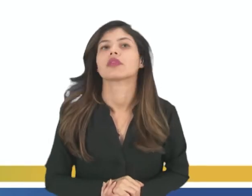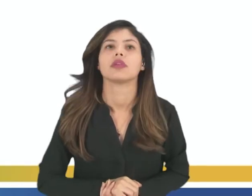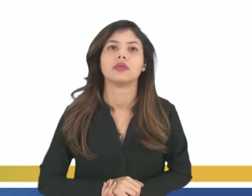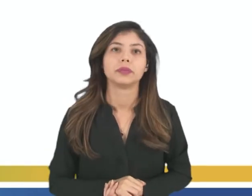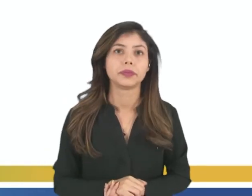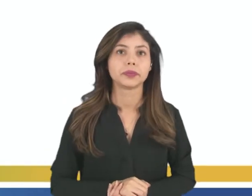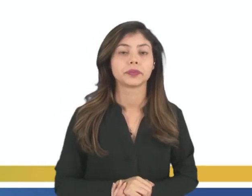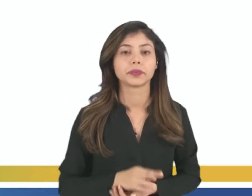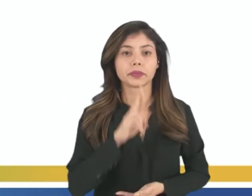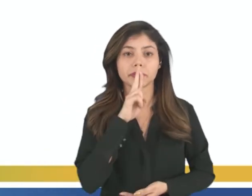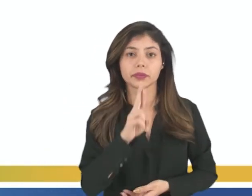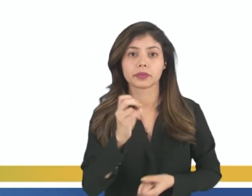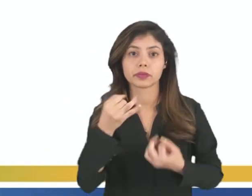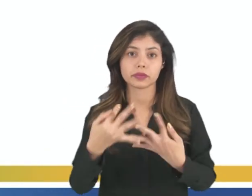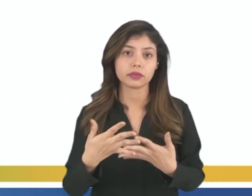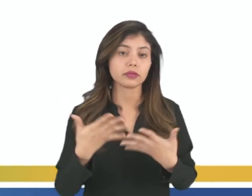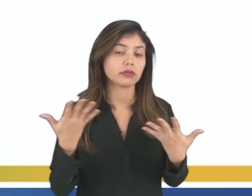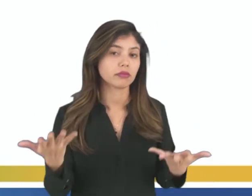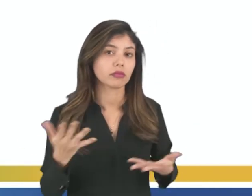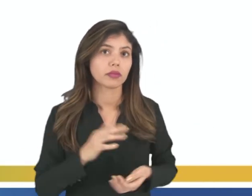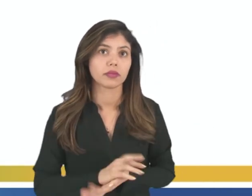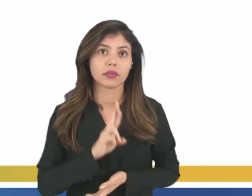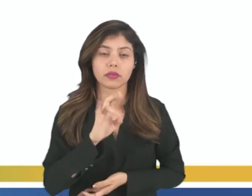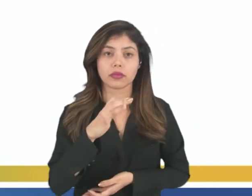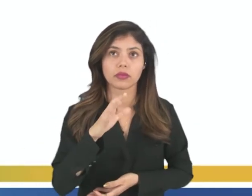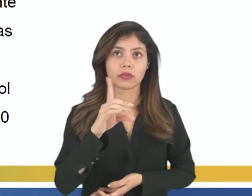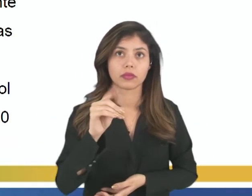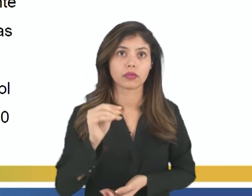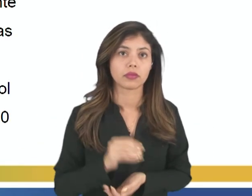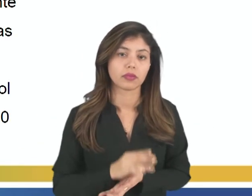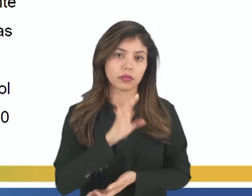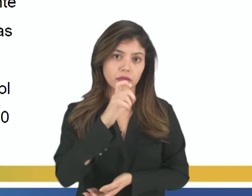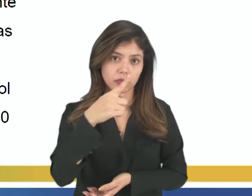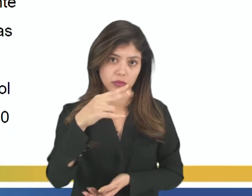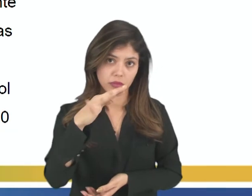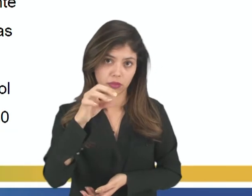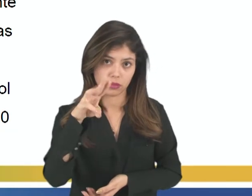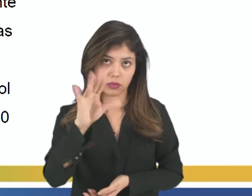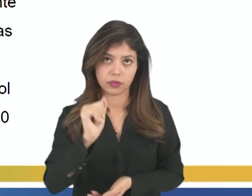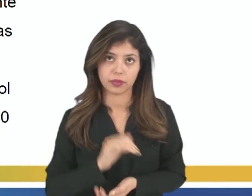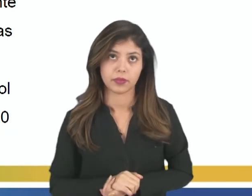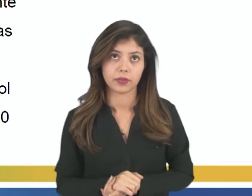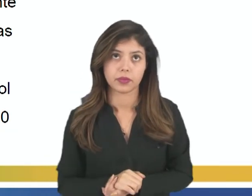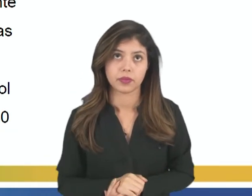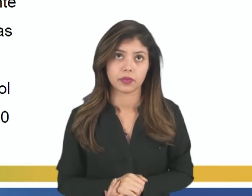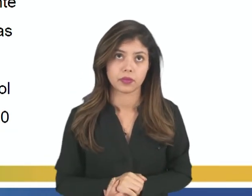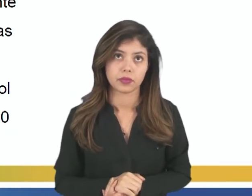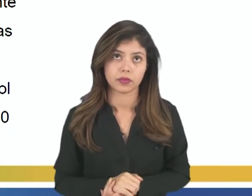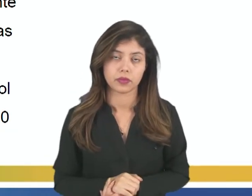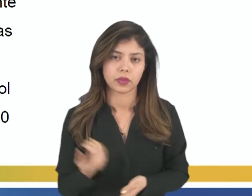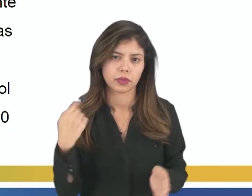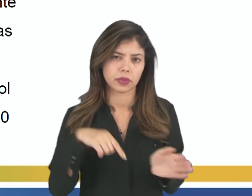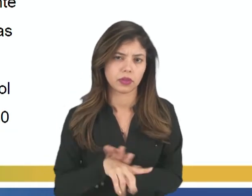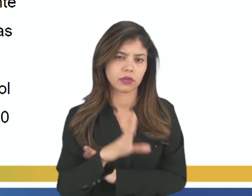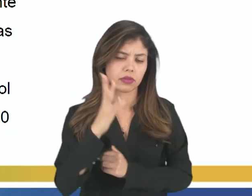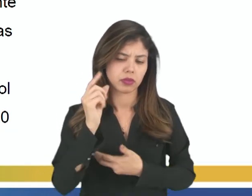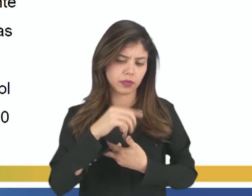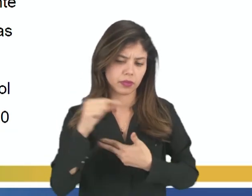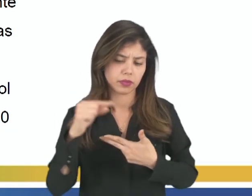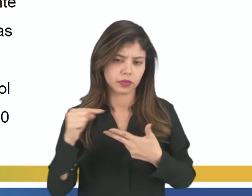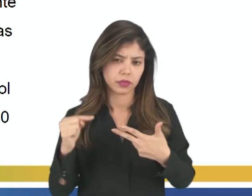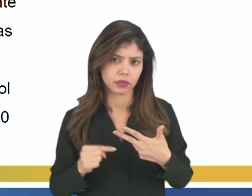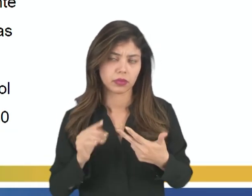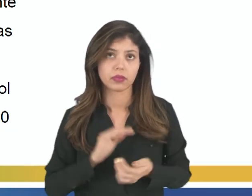2.877,3, justificando então uma reação exotérmica. Mais um exemplo rapidamente, uma questão Enem.